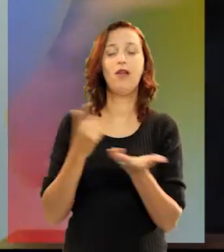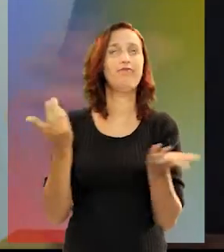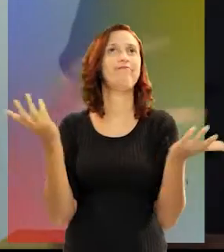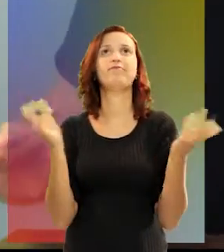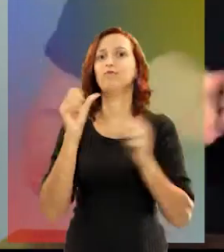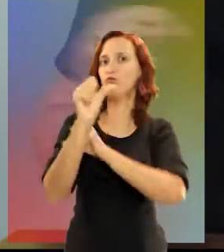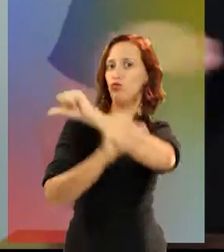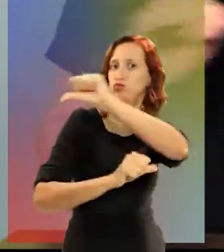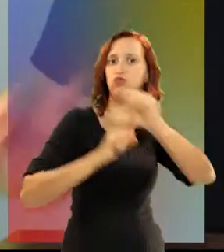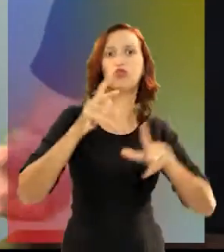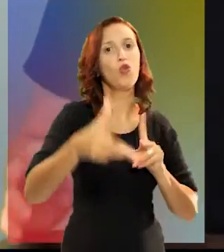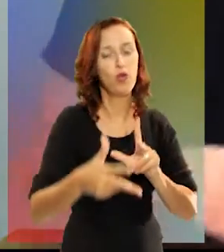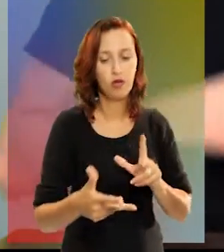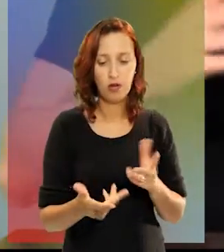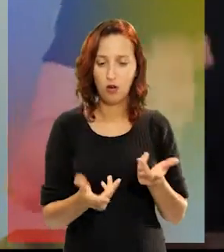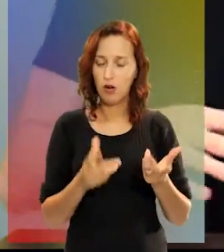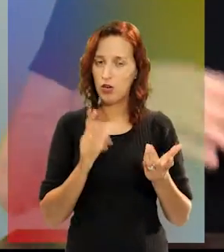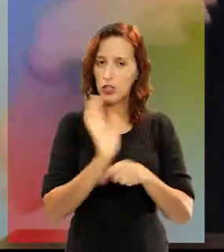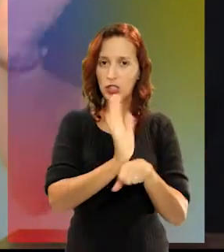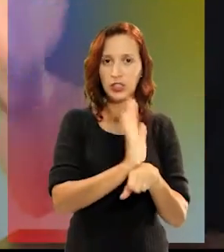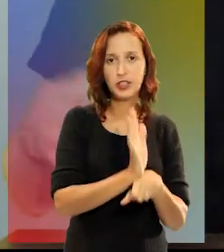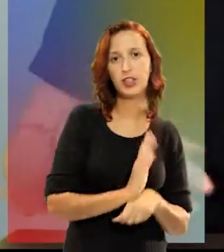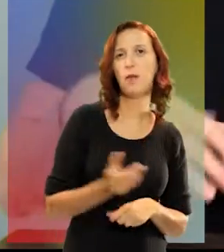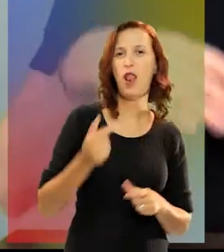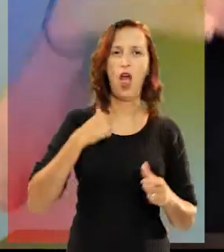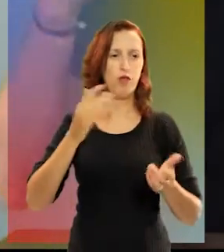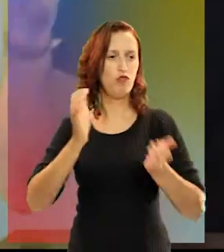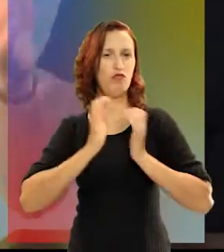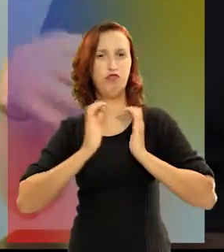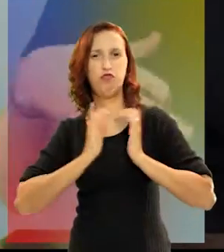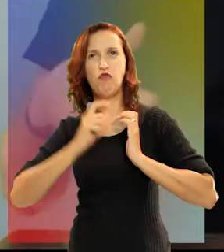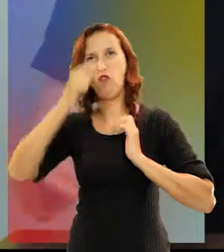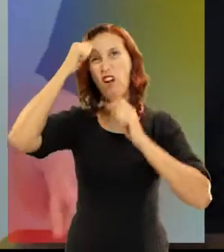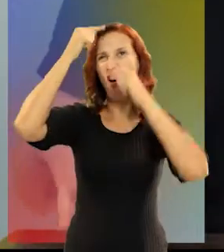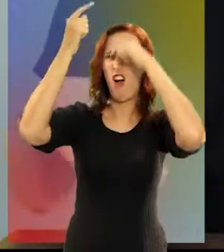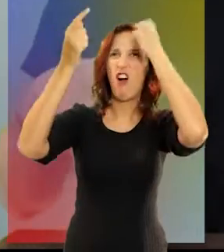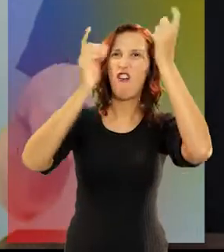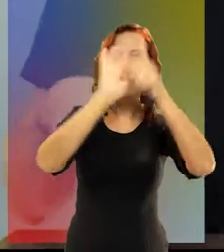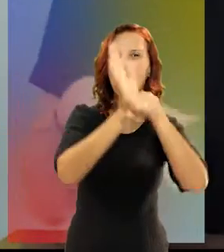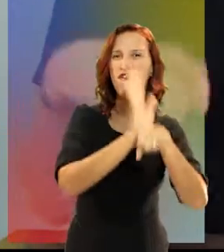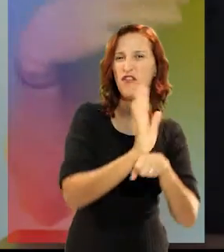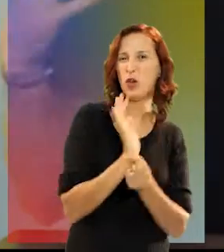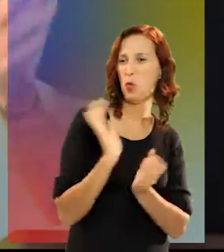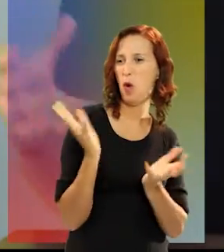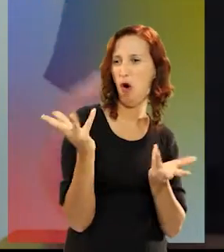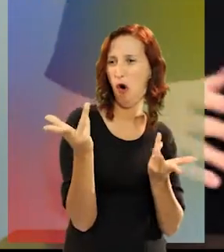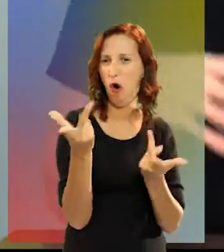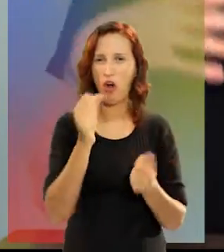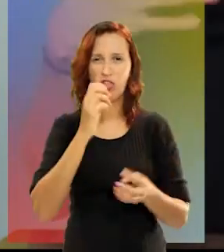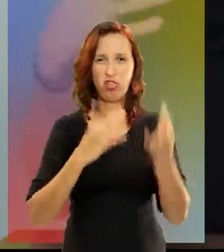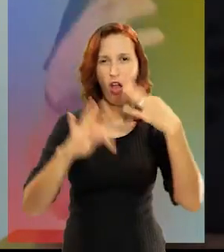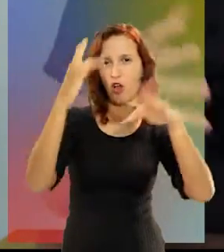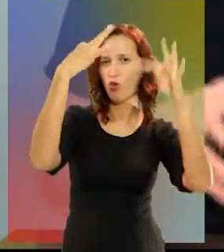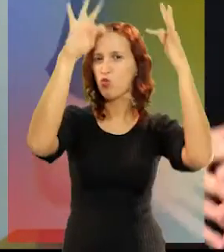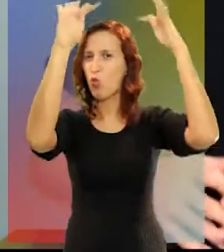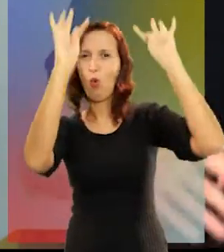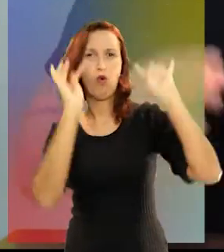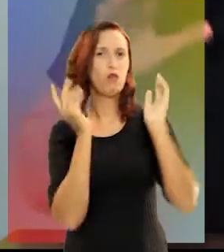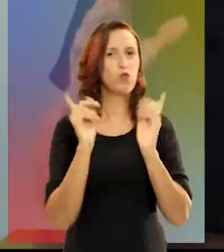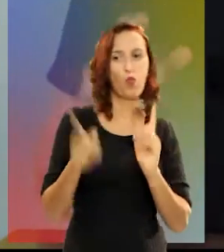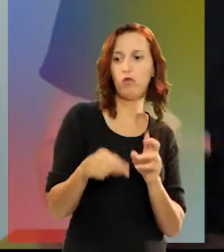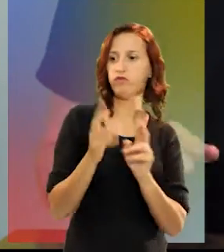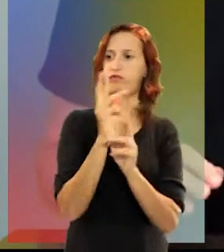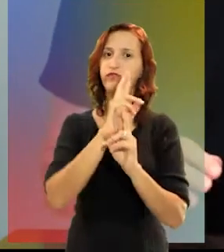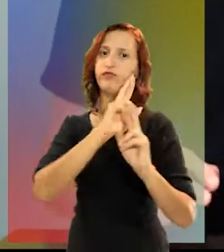do cinema para o resto da vida. Não era um cara cheio da grana, vou fazer uma piração aqui num museu, numa exposição, numa